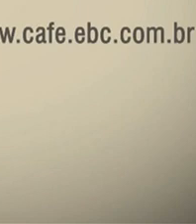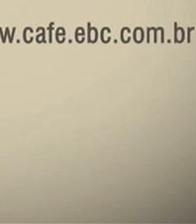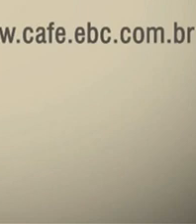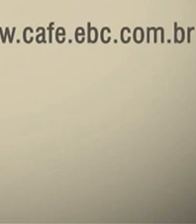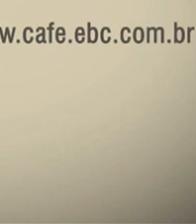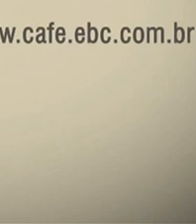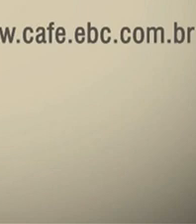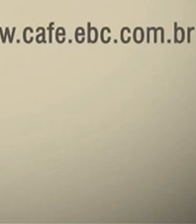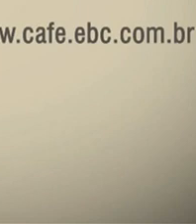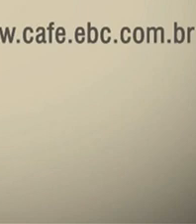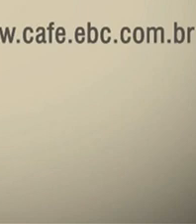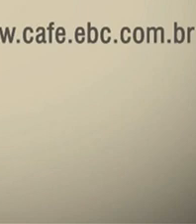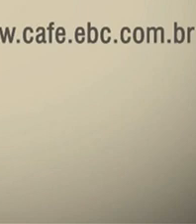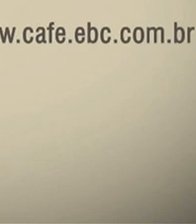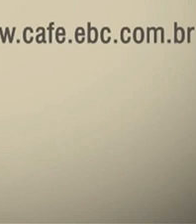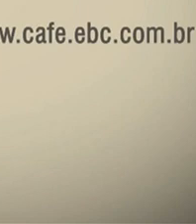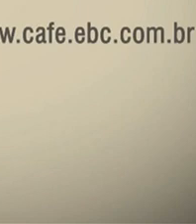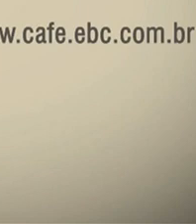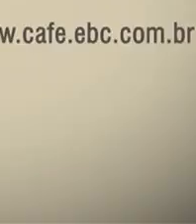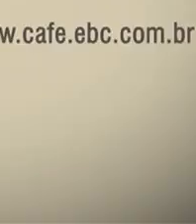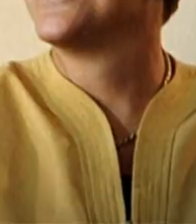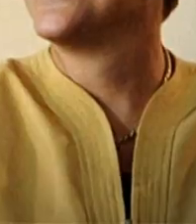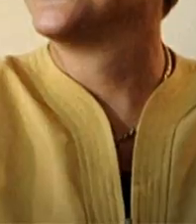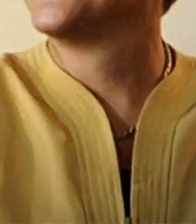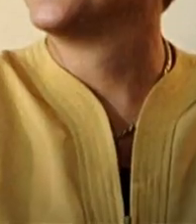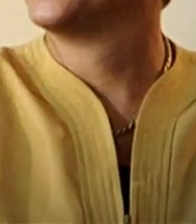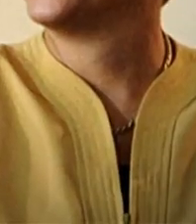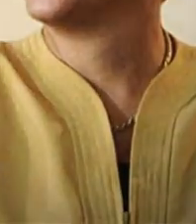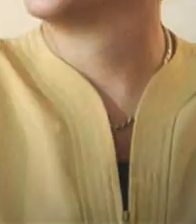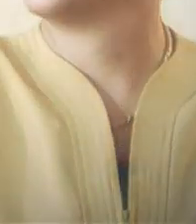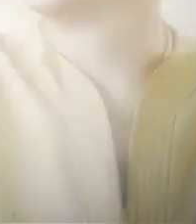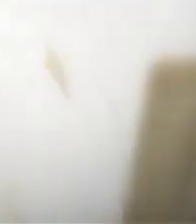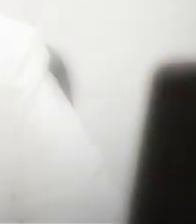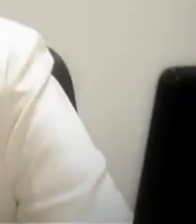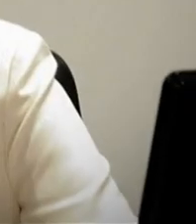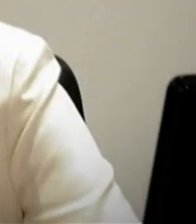Nós voltamos na próxima segunda-feira Até lá